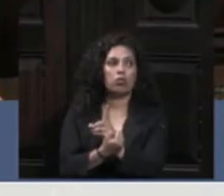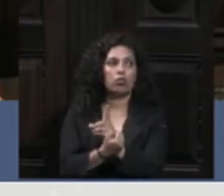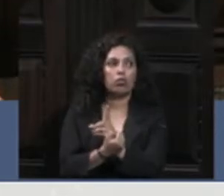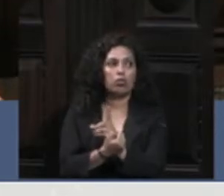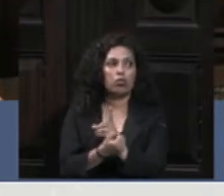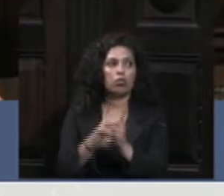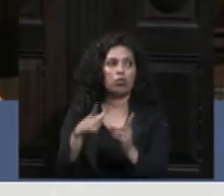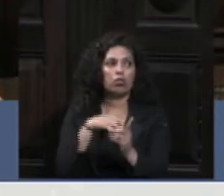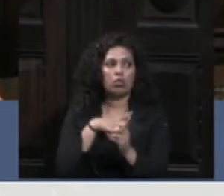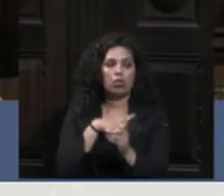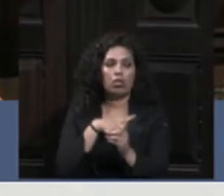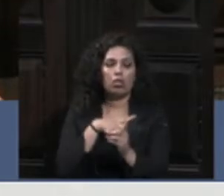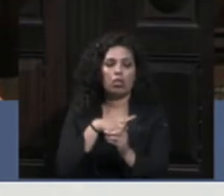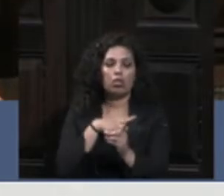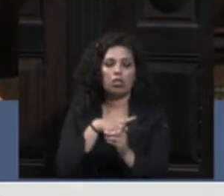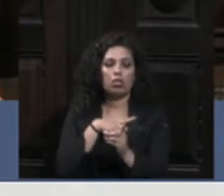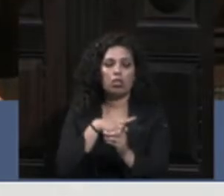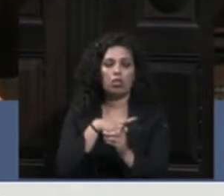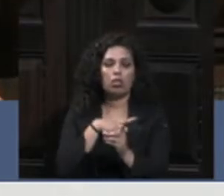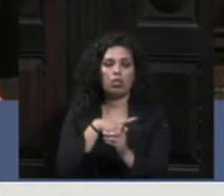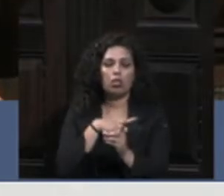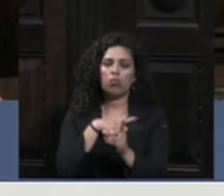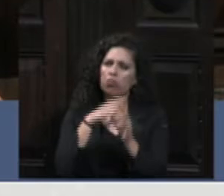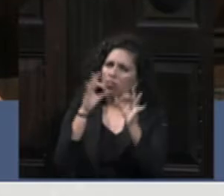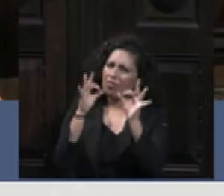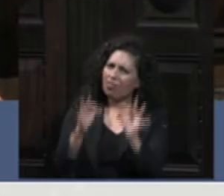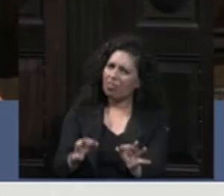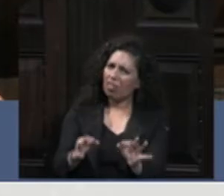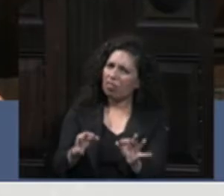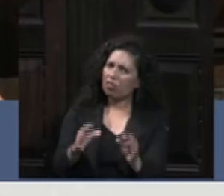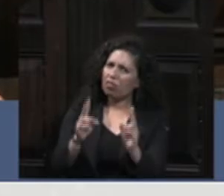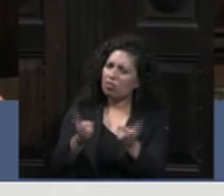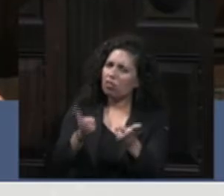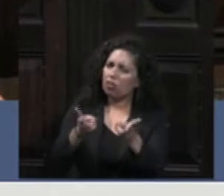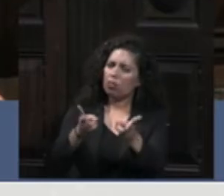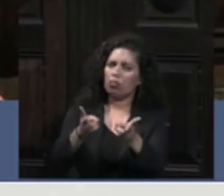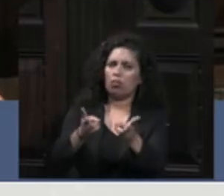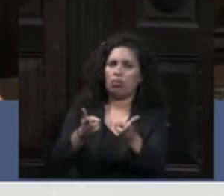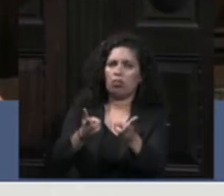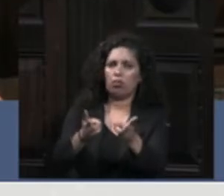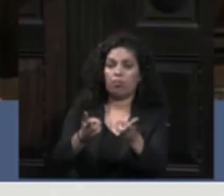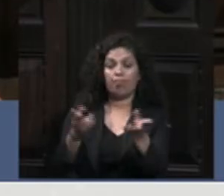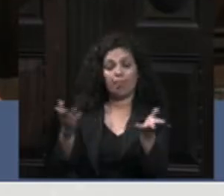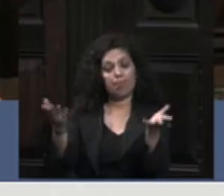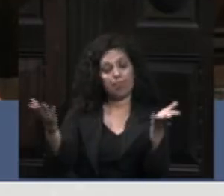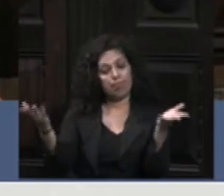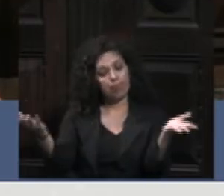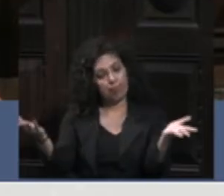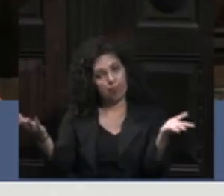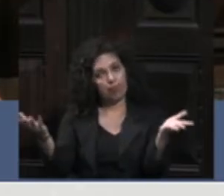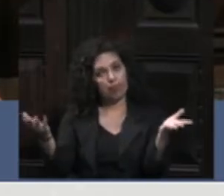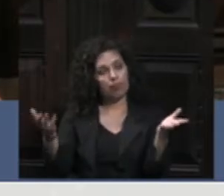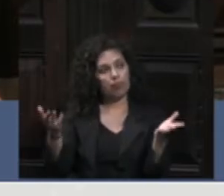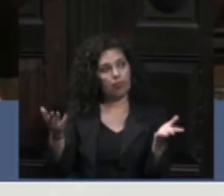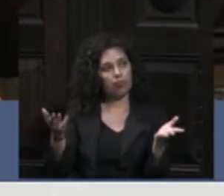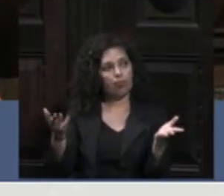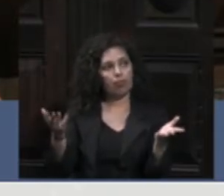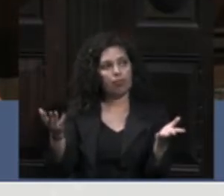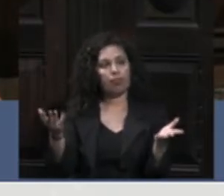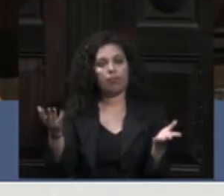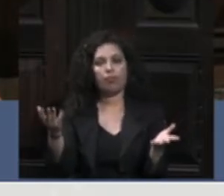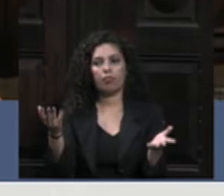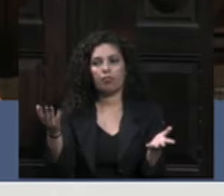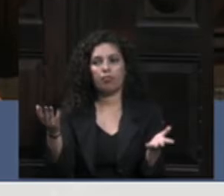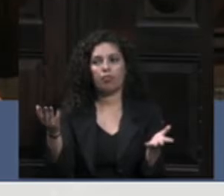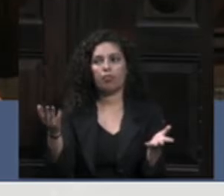tem sempre razão. Ora, esta é uma revelação, no meu